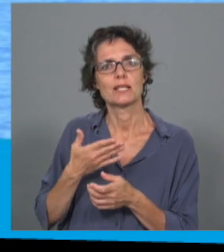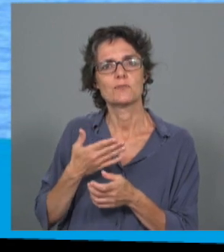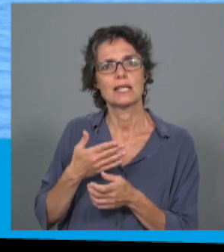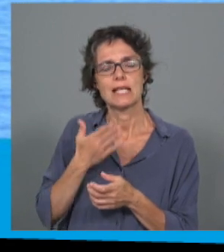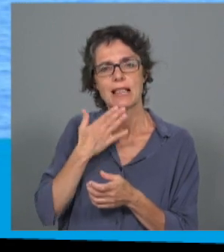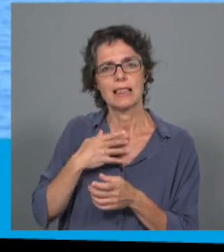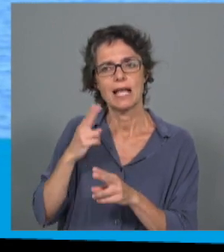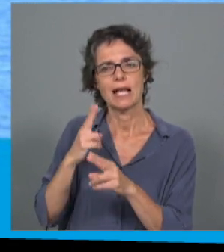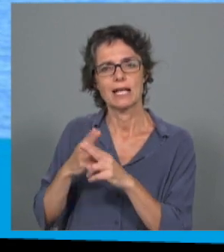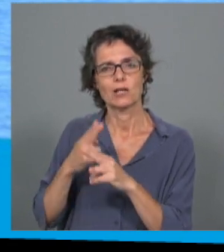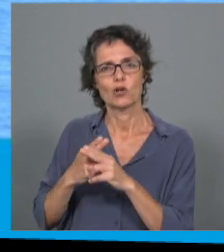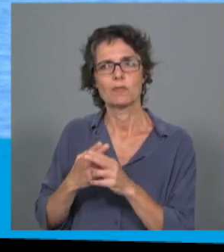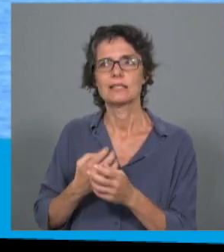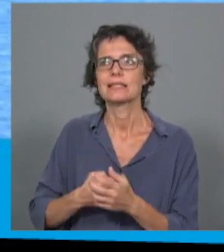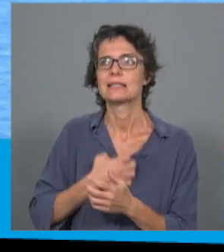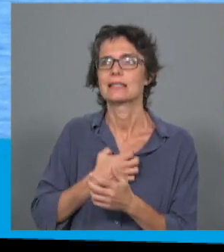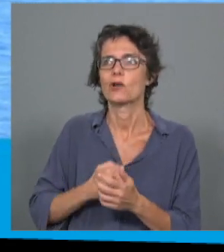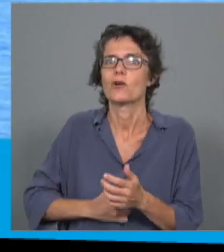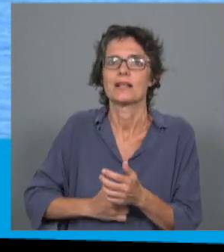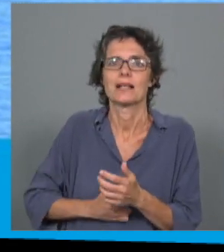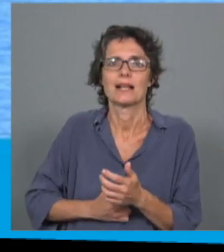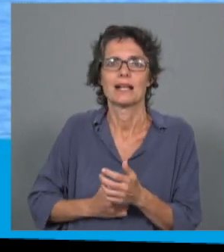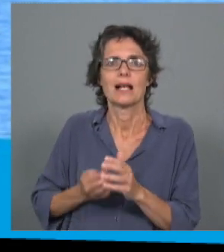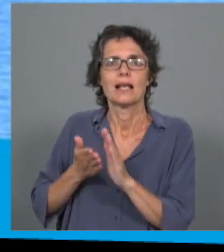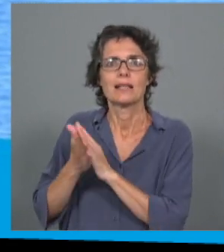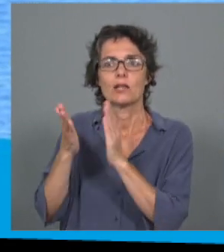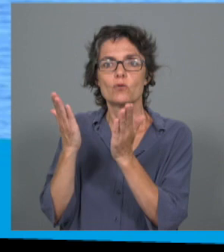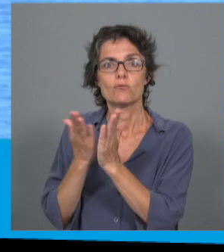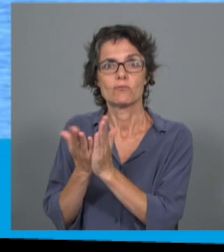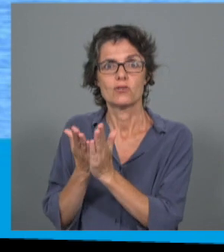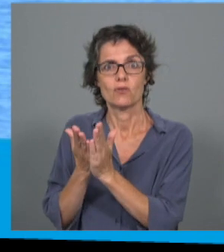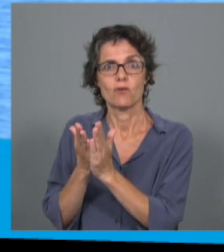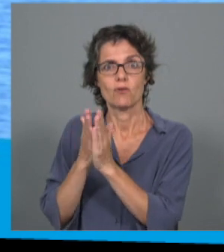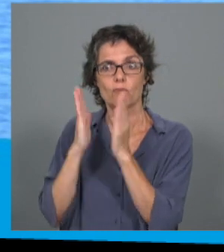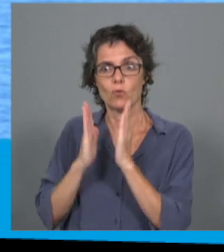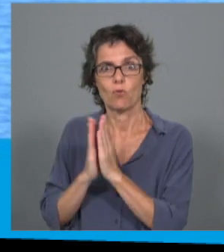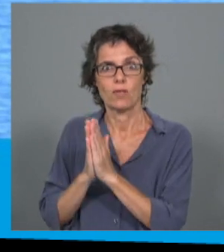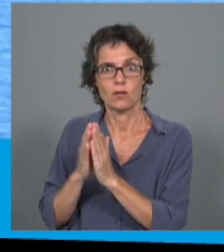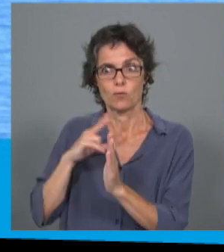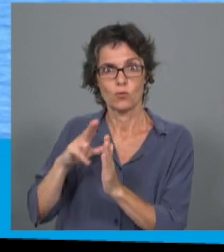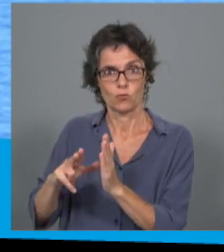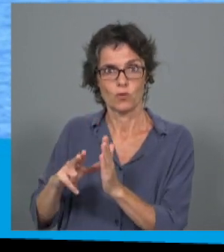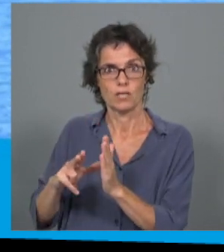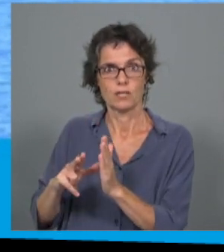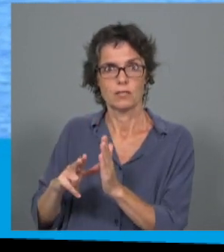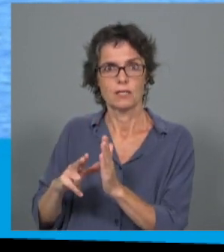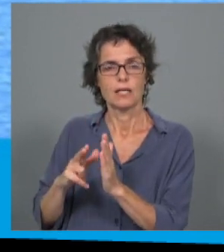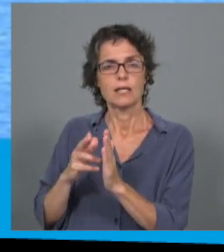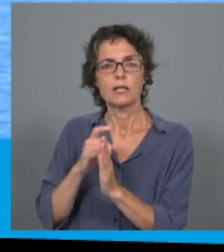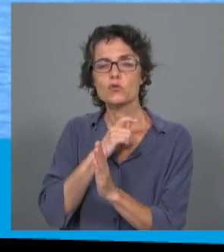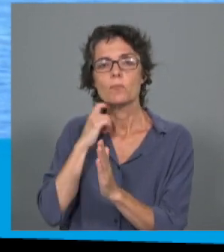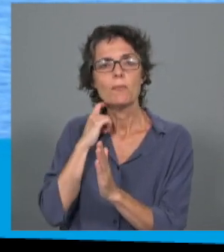da catolicidade vivida no seio do Colégio Português, que é um colégio, como eu disse, sacerdotal, de padres em